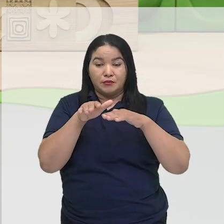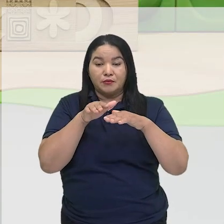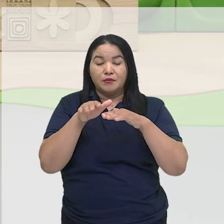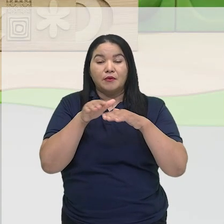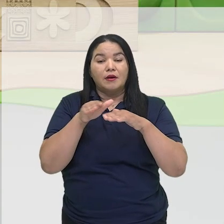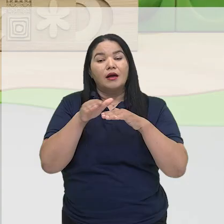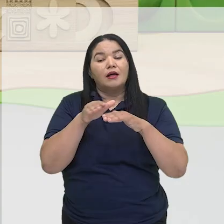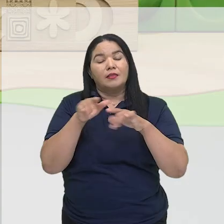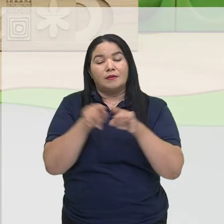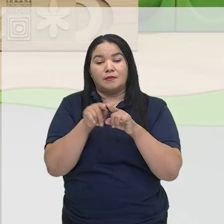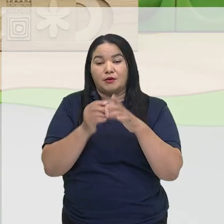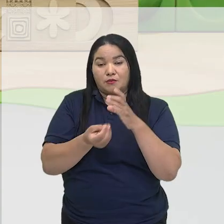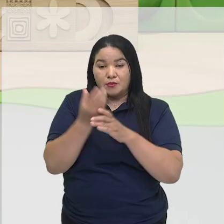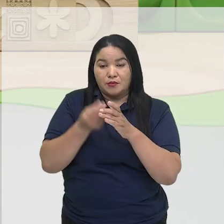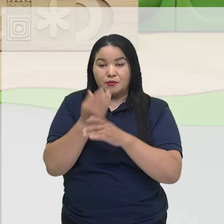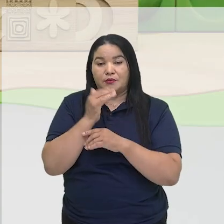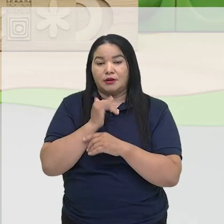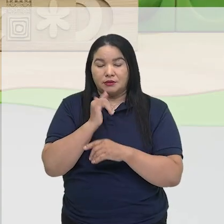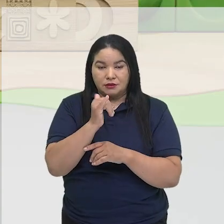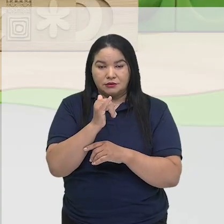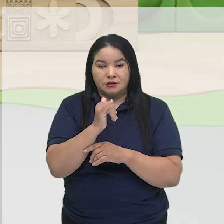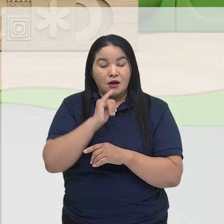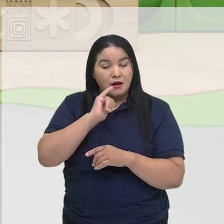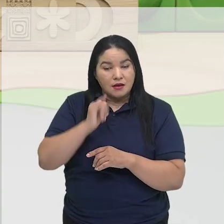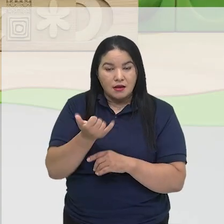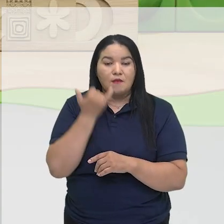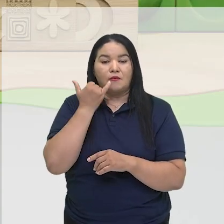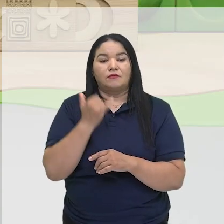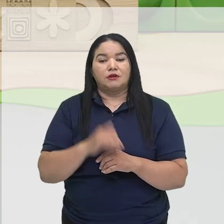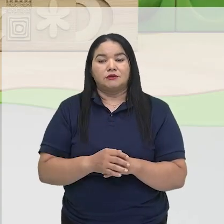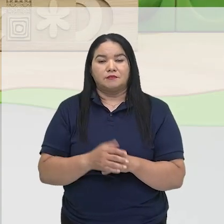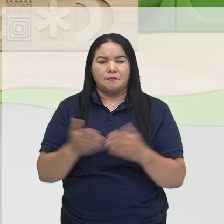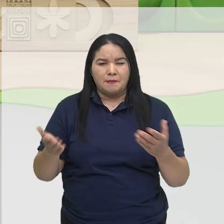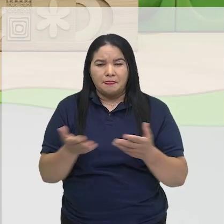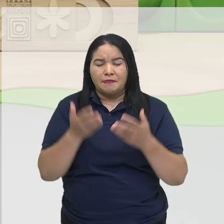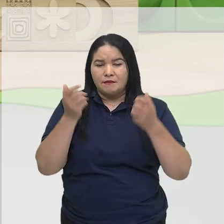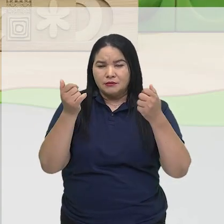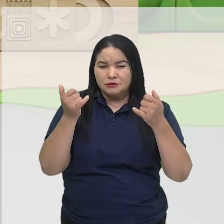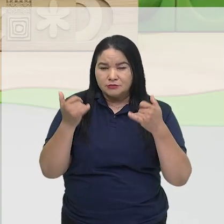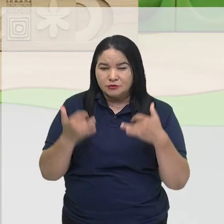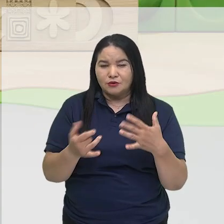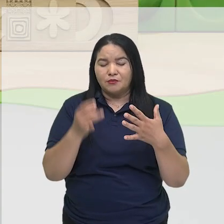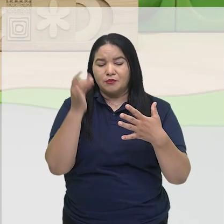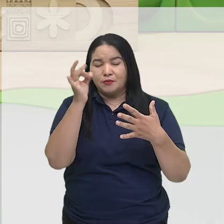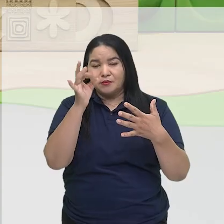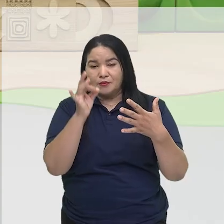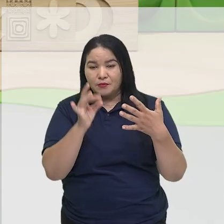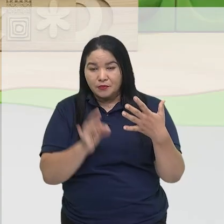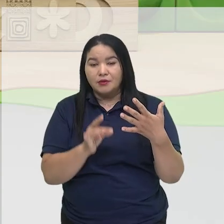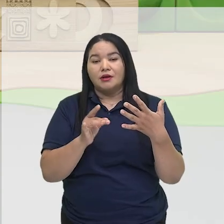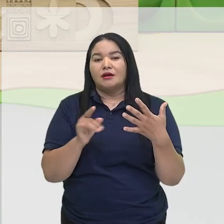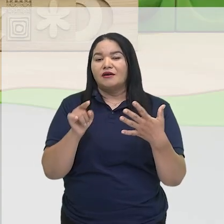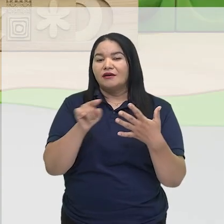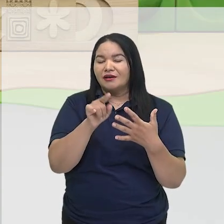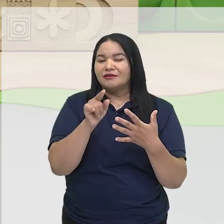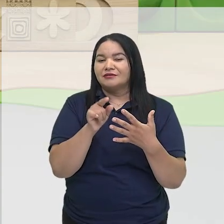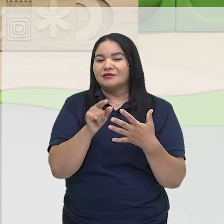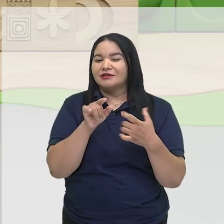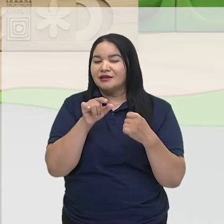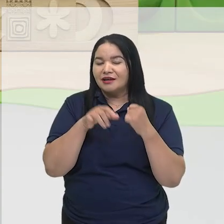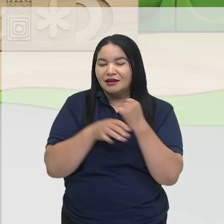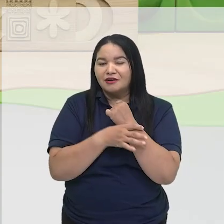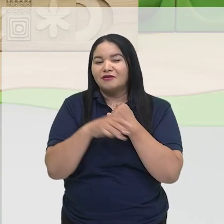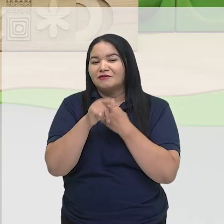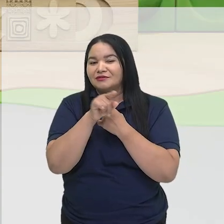perímetro ali, certo? Então, por tudo que nós vimos até aqui, você, garanto que deve